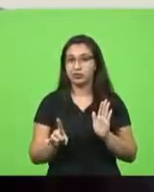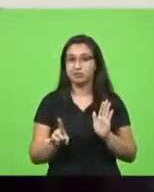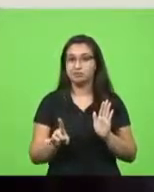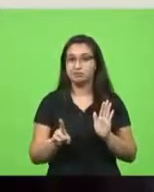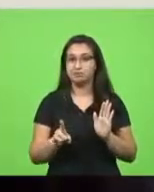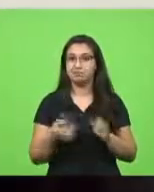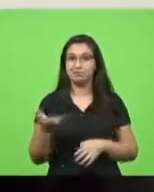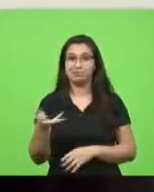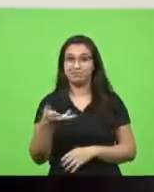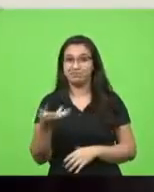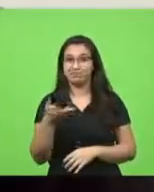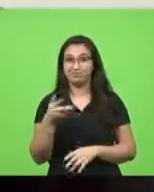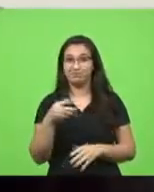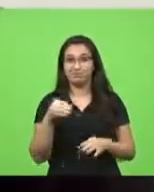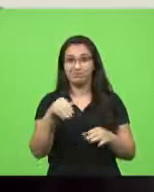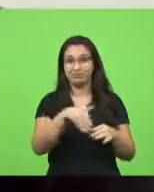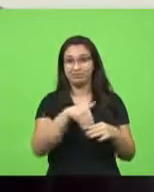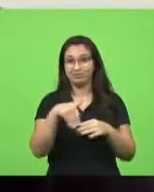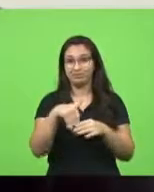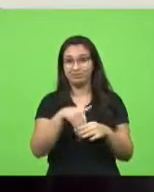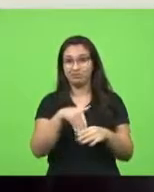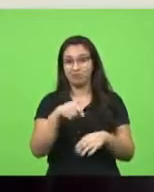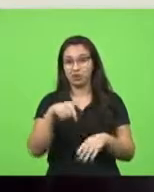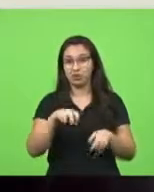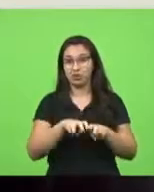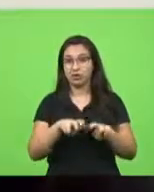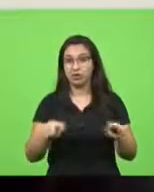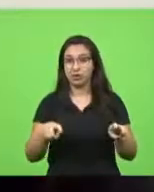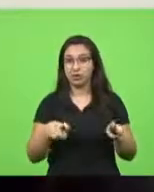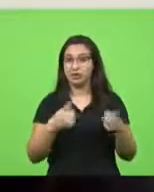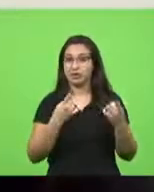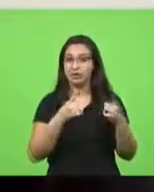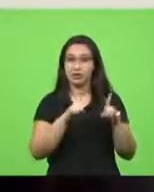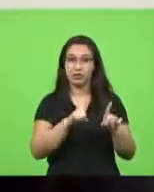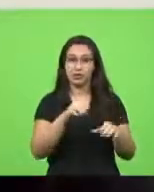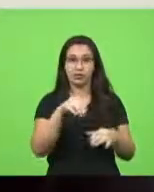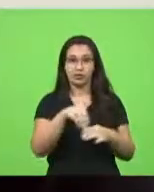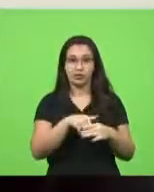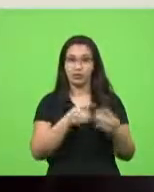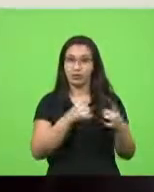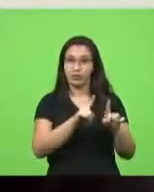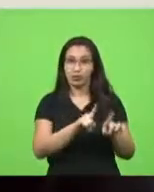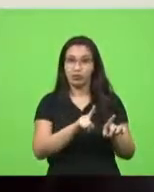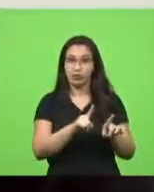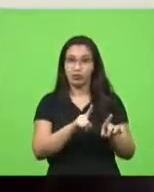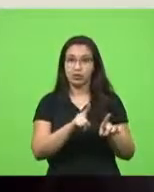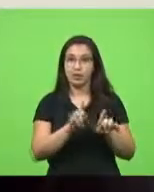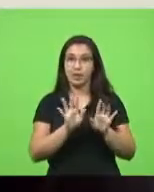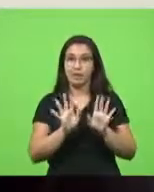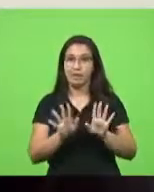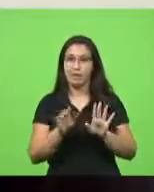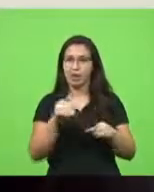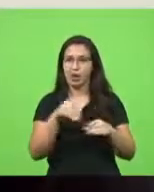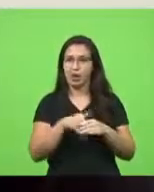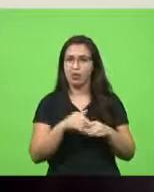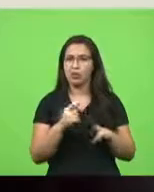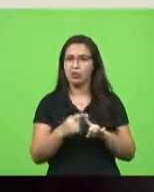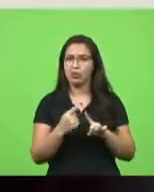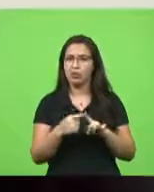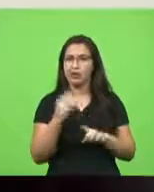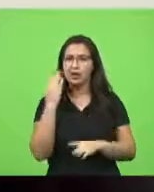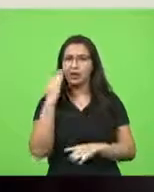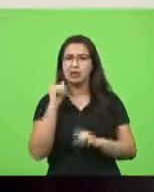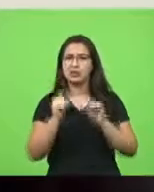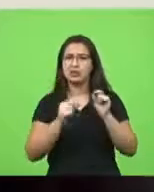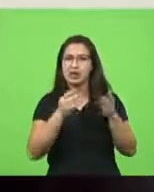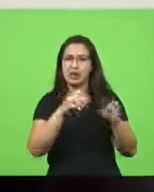votamos a referida matéria. A nossa bancada votou contra. E não votou contra por entender que a educação não é serviço